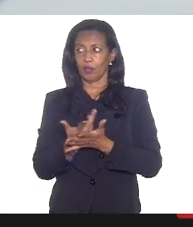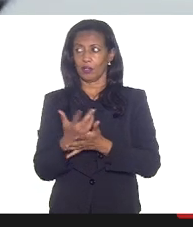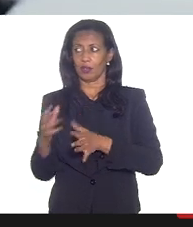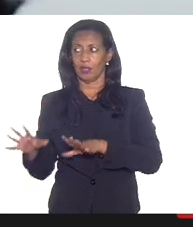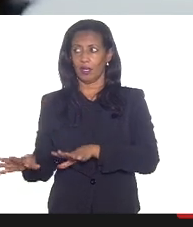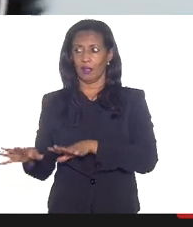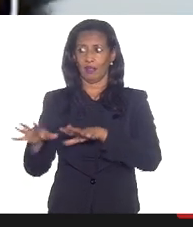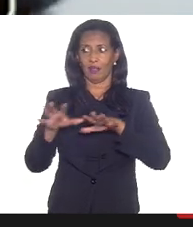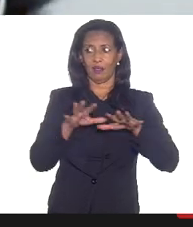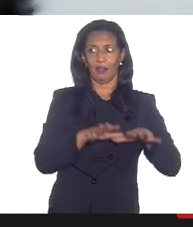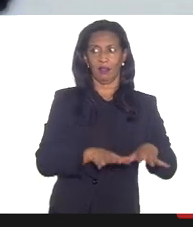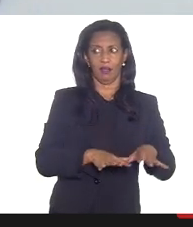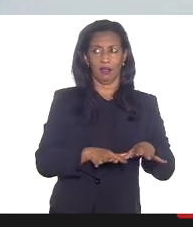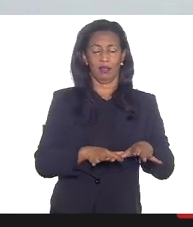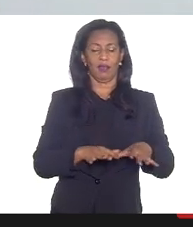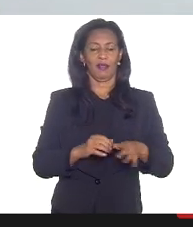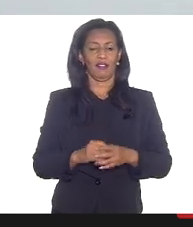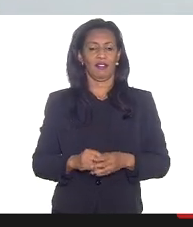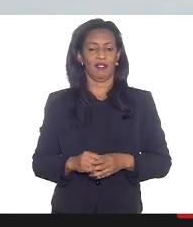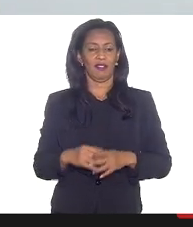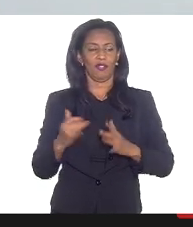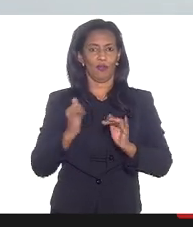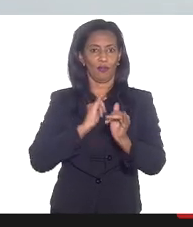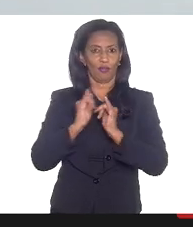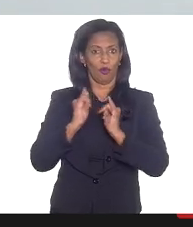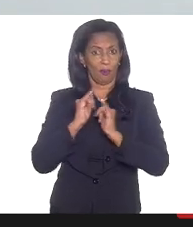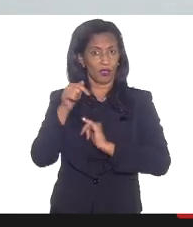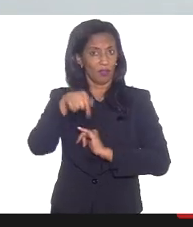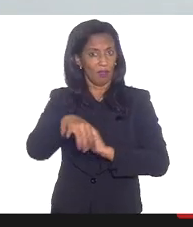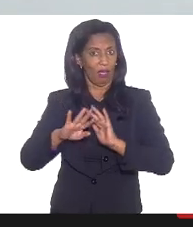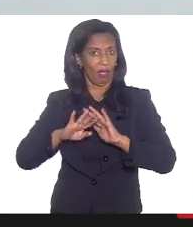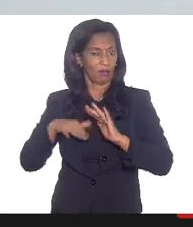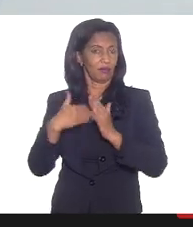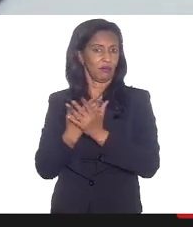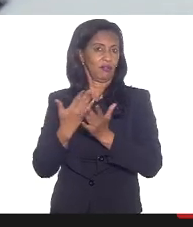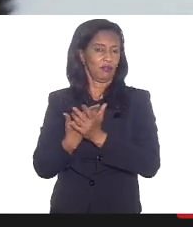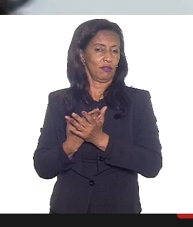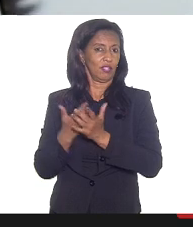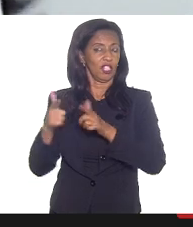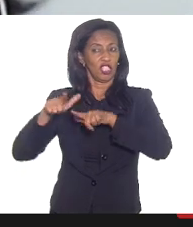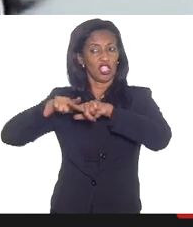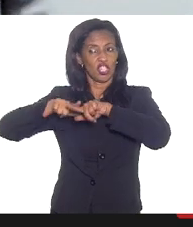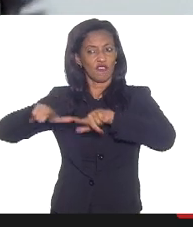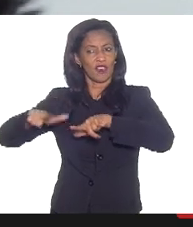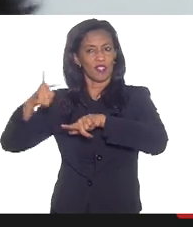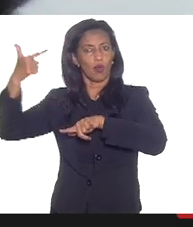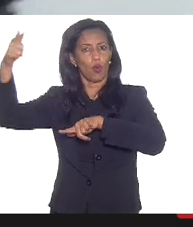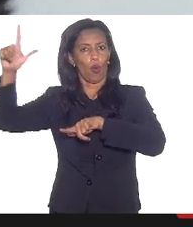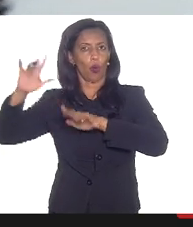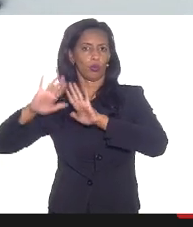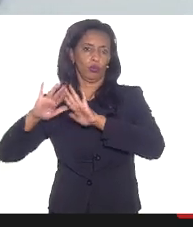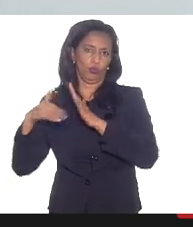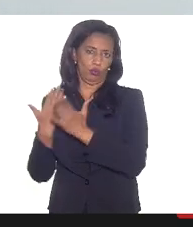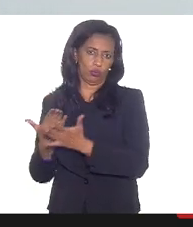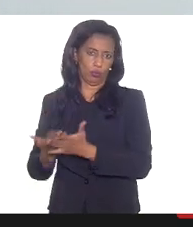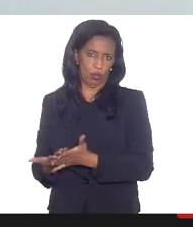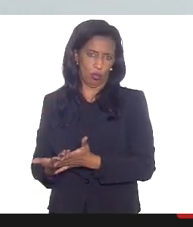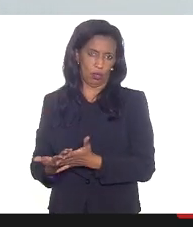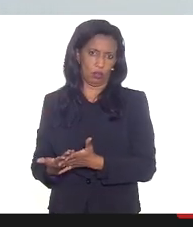alunos procurando pelos itinerários formativos nessas escolas, esvaziando outras. Então, assim,